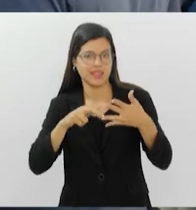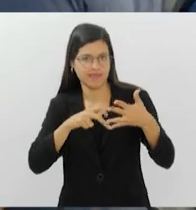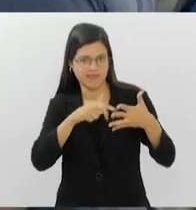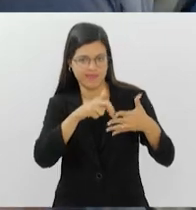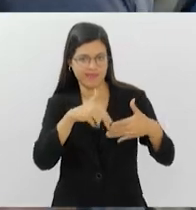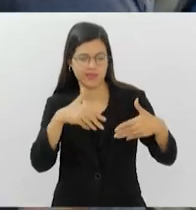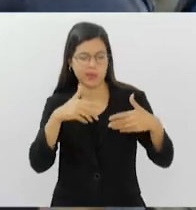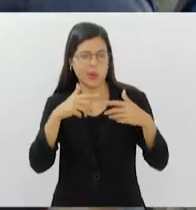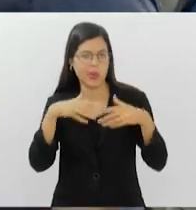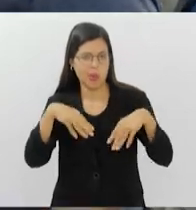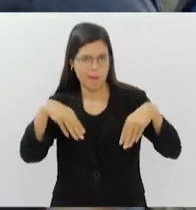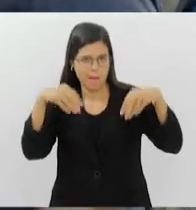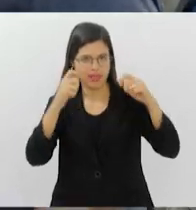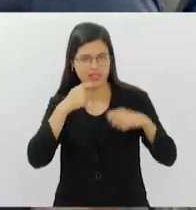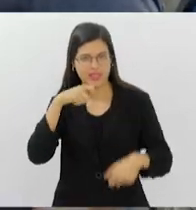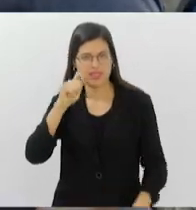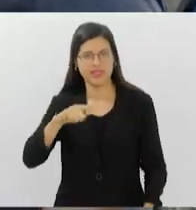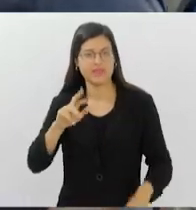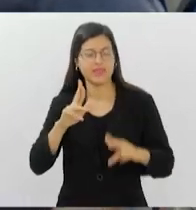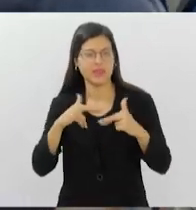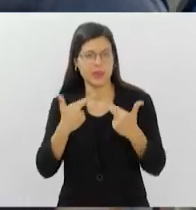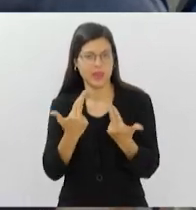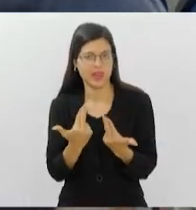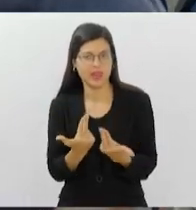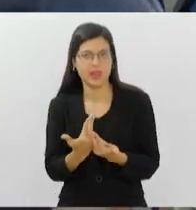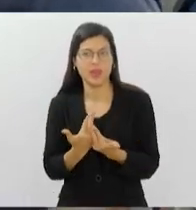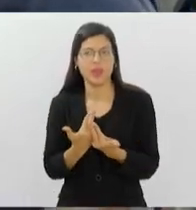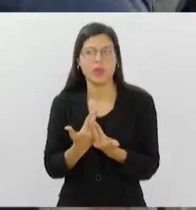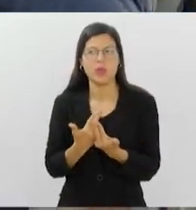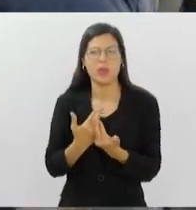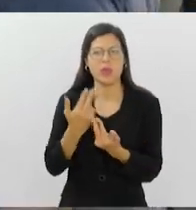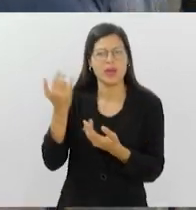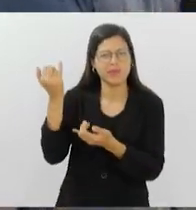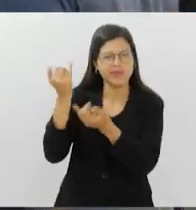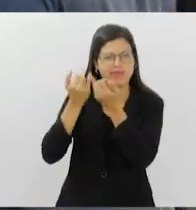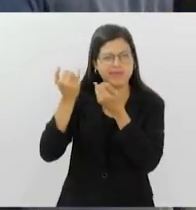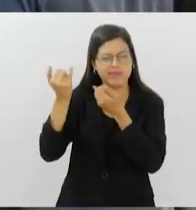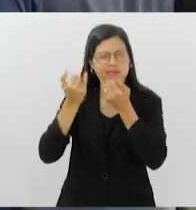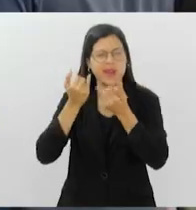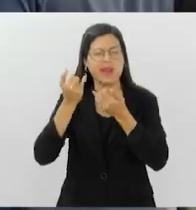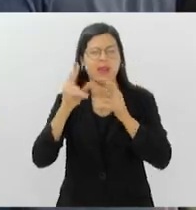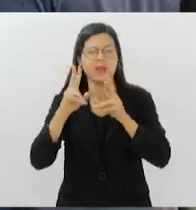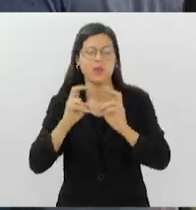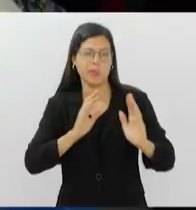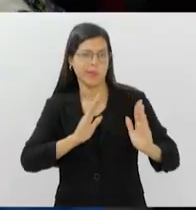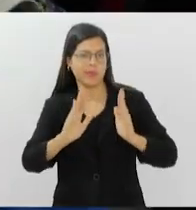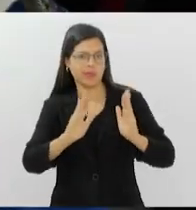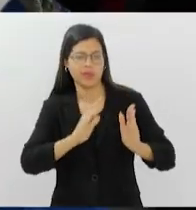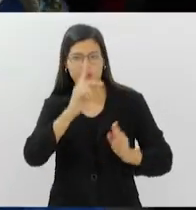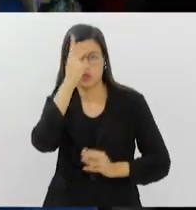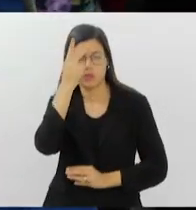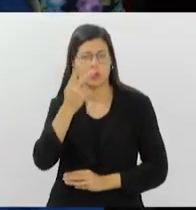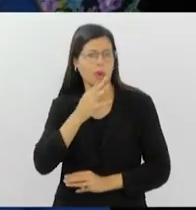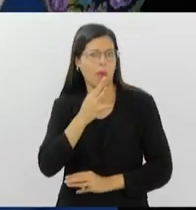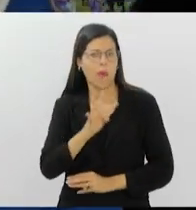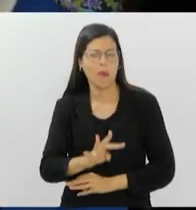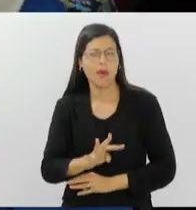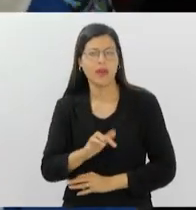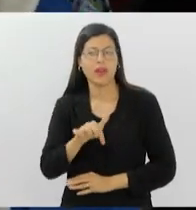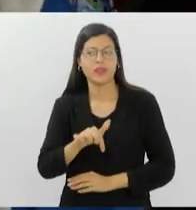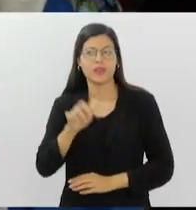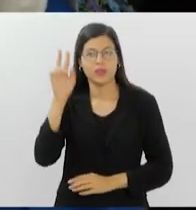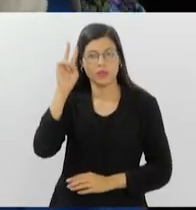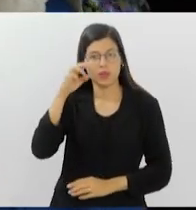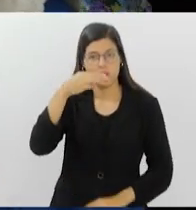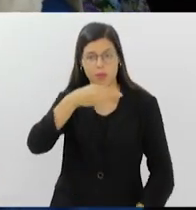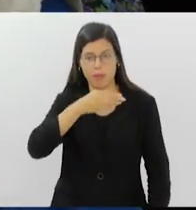Eles já estavam reunidos e ali mesmo ouviram informações sobre um período que pouca gente conhece o historiador Milton Teixeira